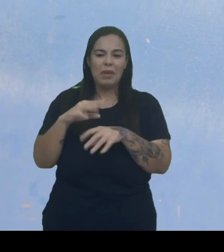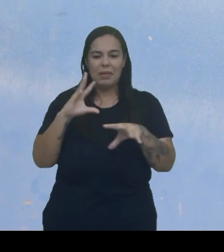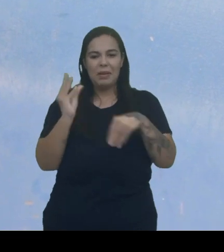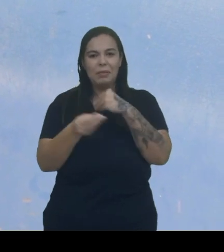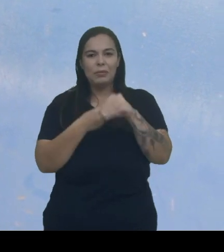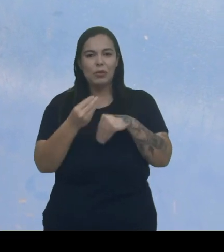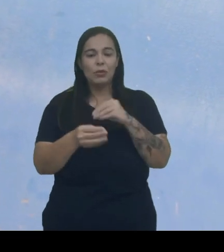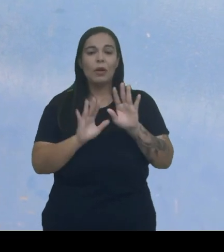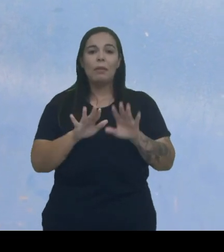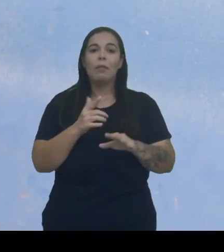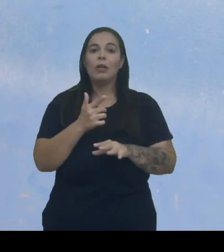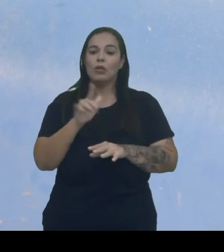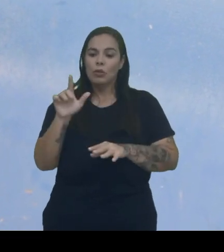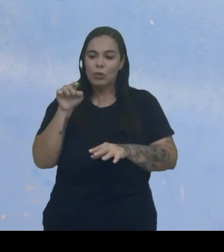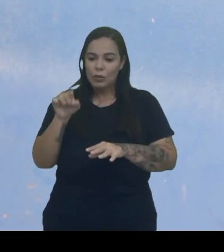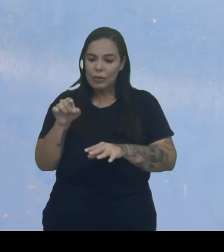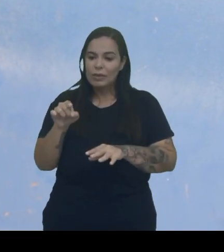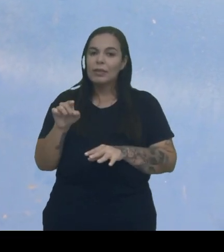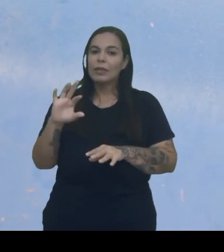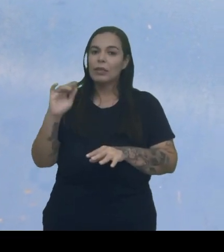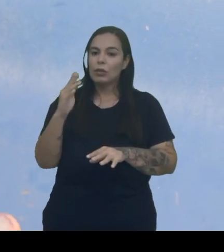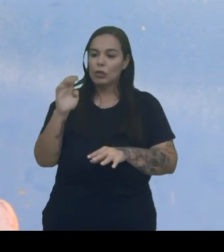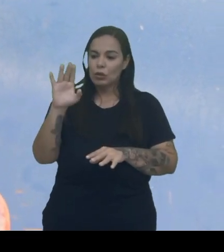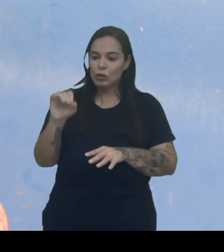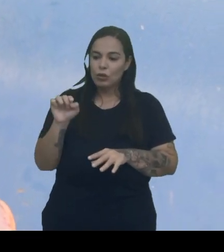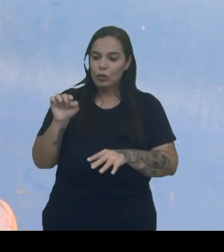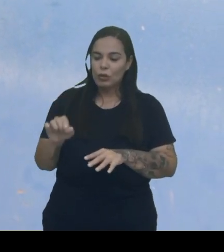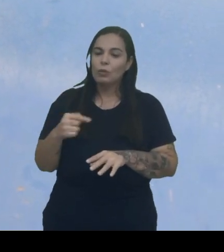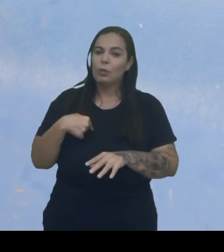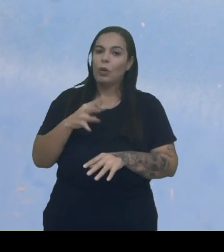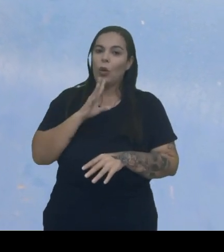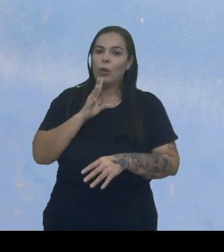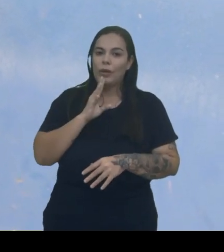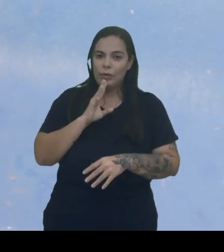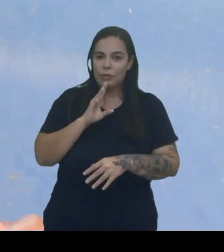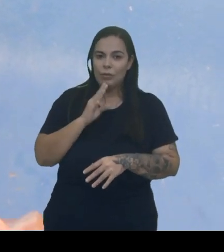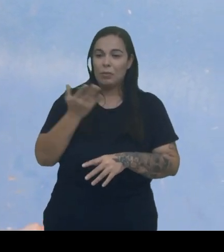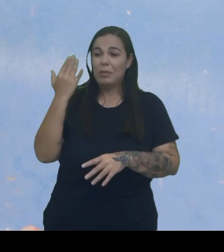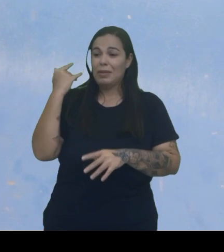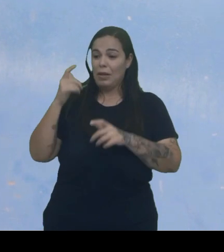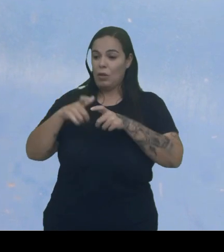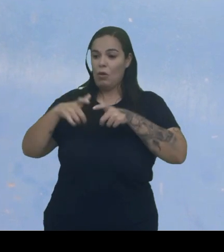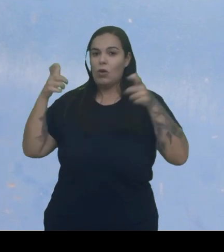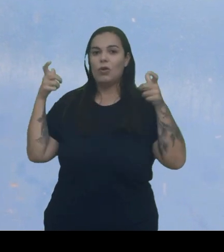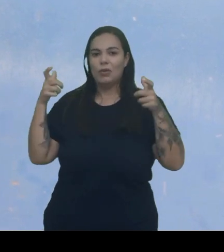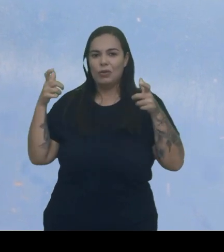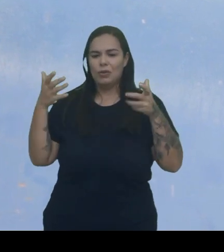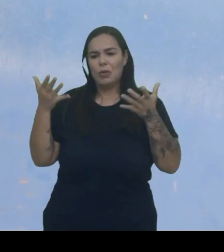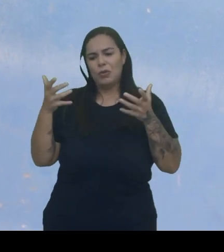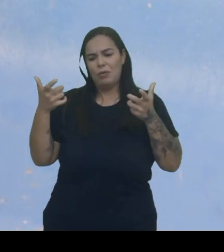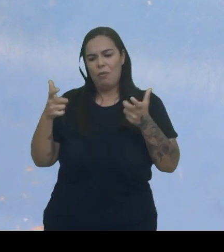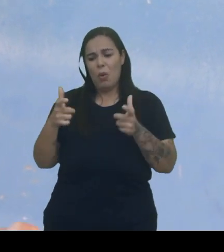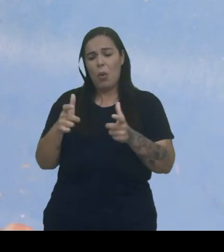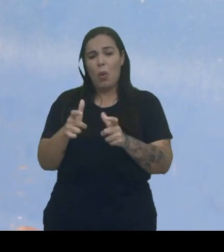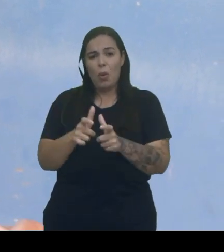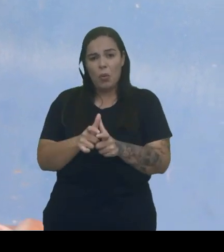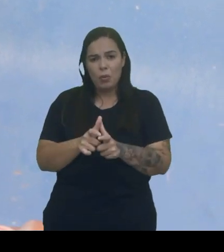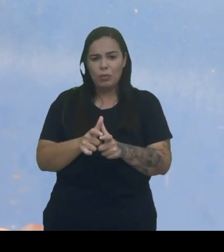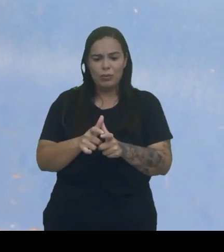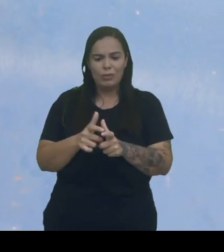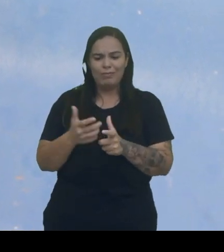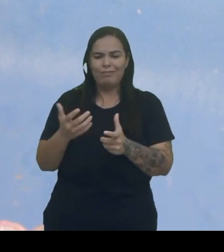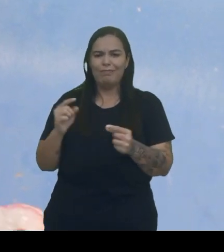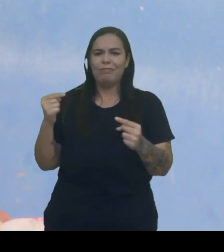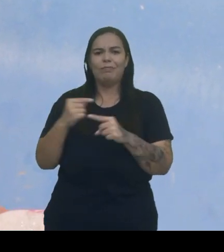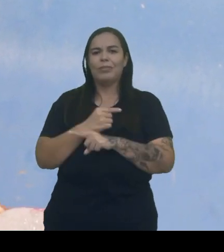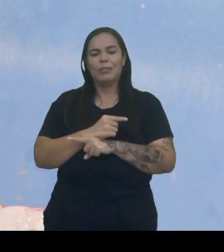misturaram. Esse aqui eu digo pra você. Esse daqui eu conheço. Era grande também, ele não era desse tamanhinho não. Ele era bem maior, não tem nada a ver com isso